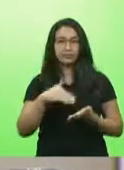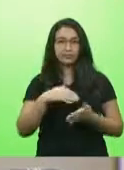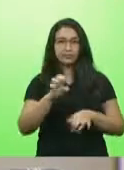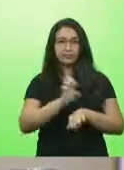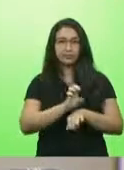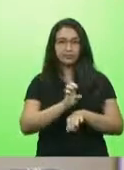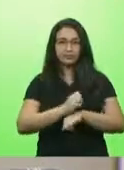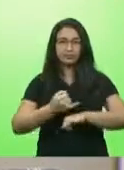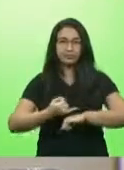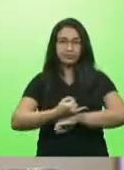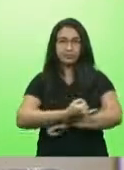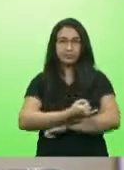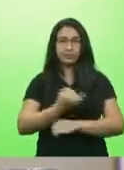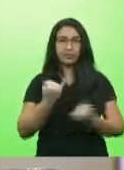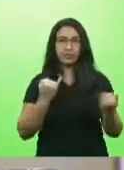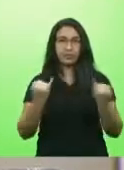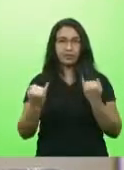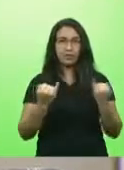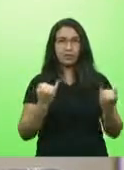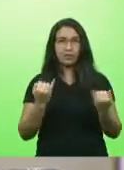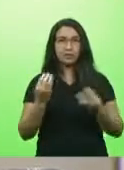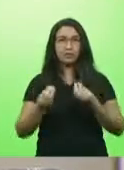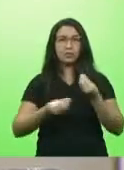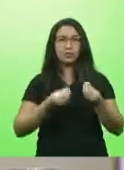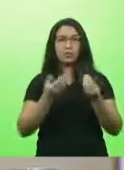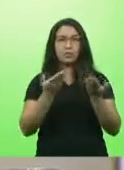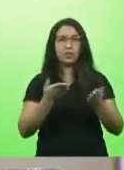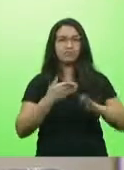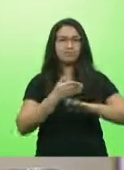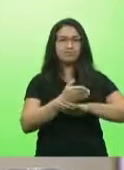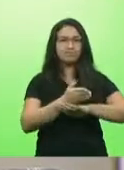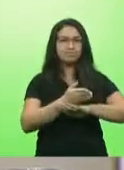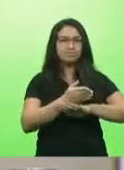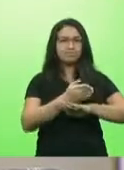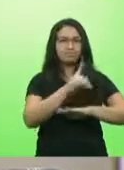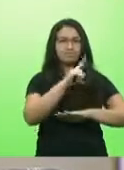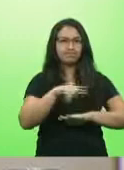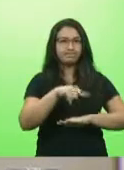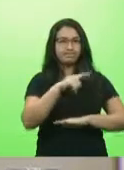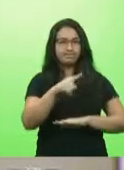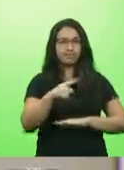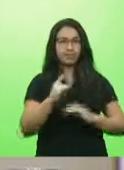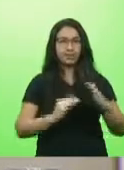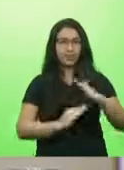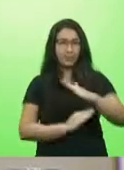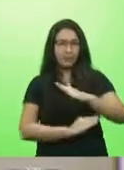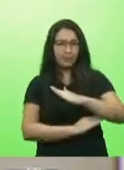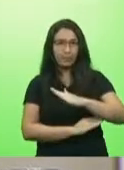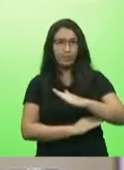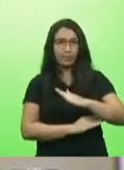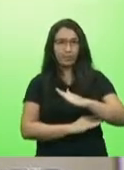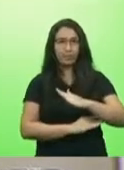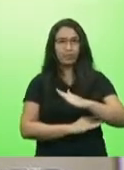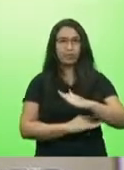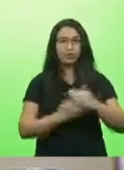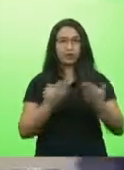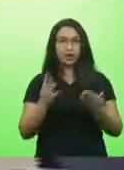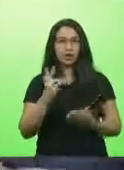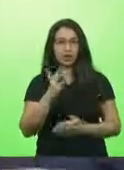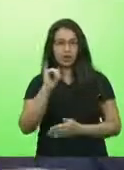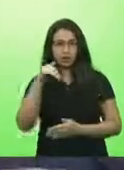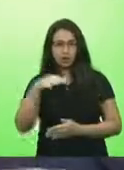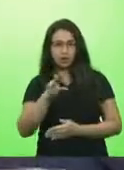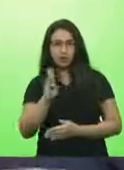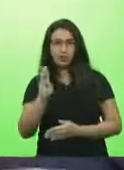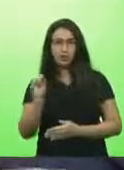infraestrutura informações acerca da interdição da ponte pêncio divisa dos municípios de Timbó e Indaial